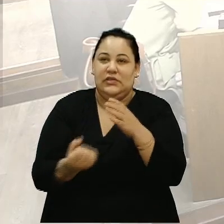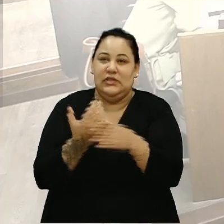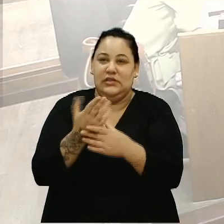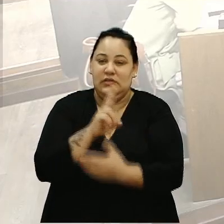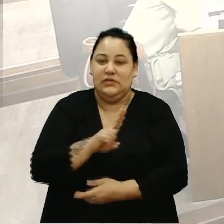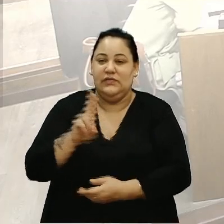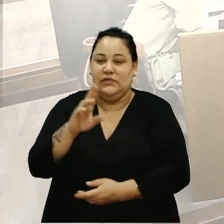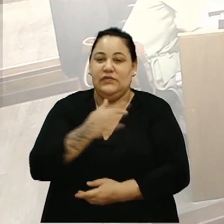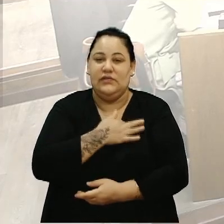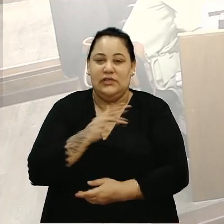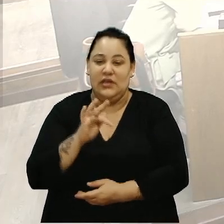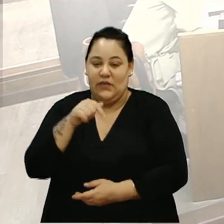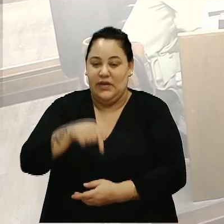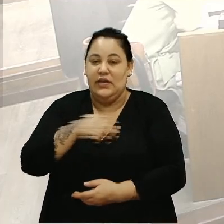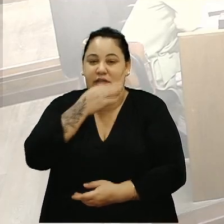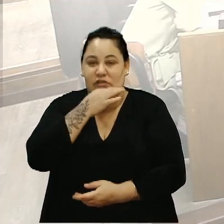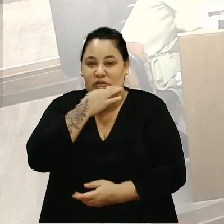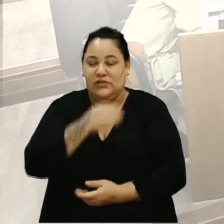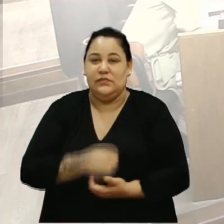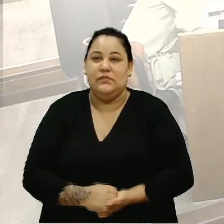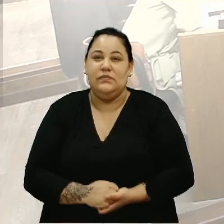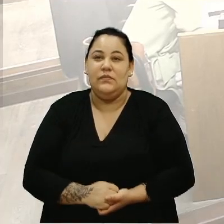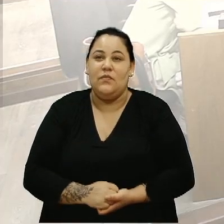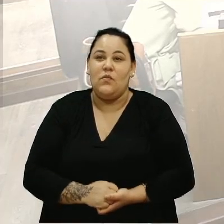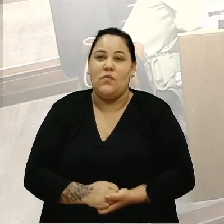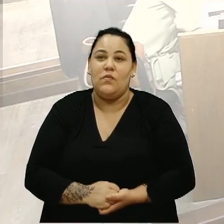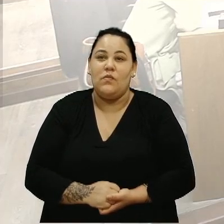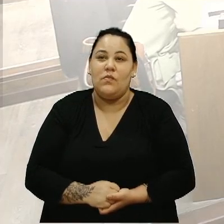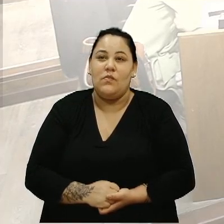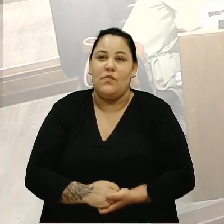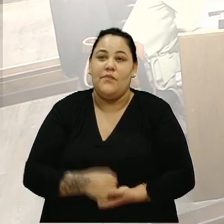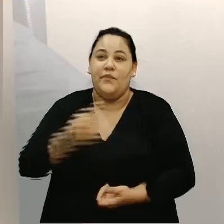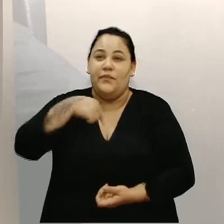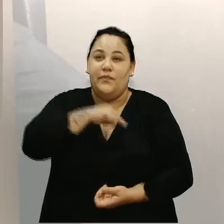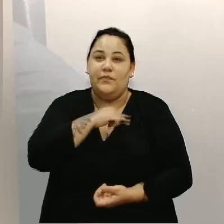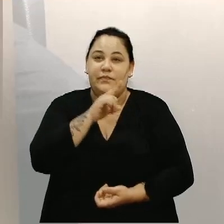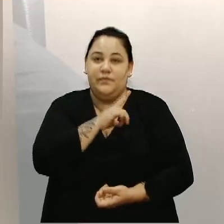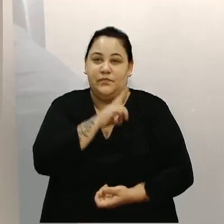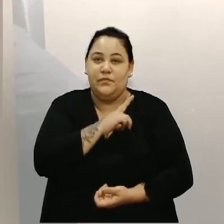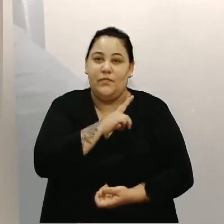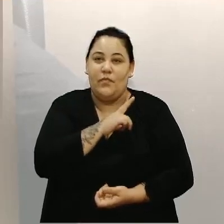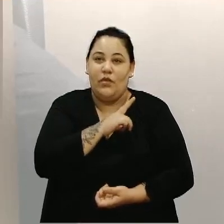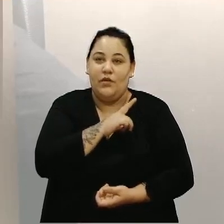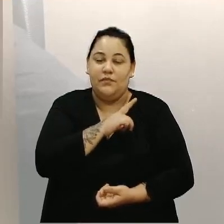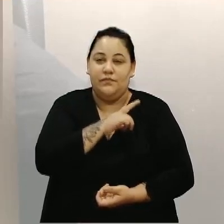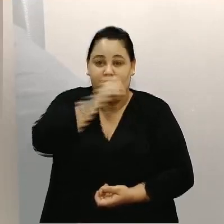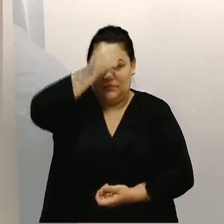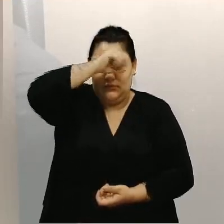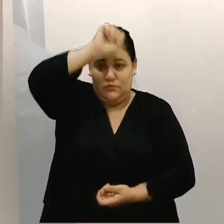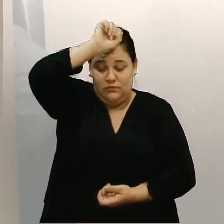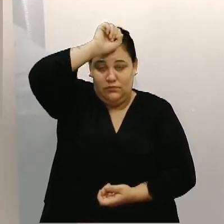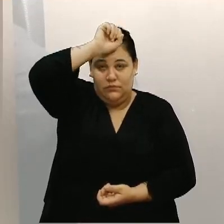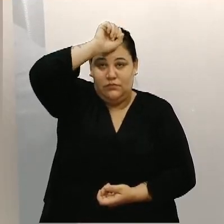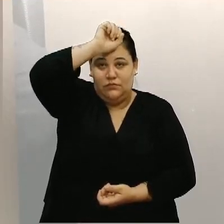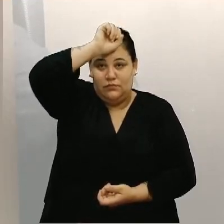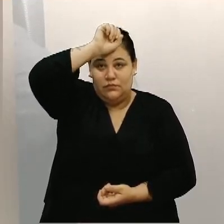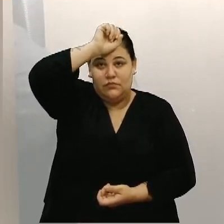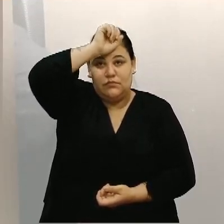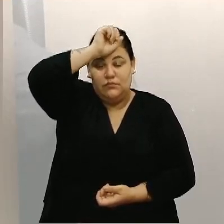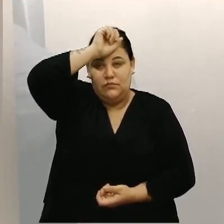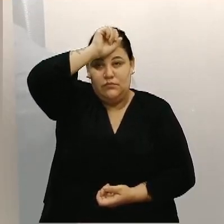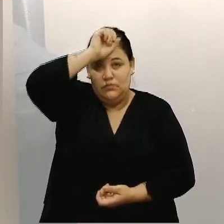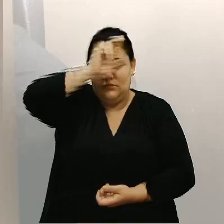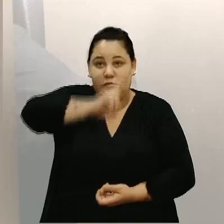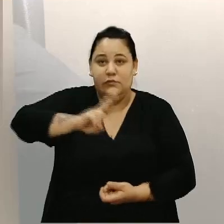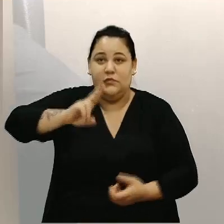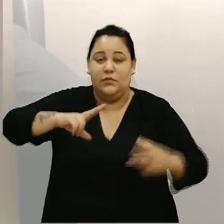Universidade Federal em Caxias do Sul. Nós temos a UX, a Universidade Privada, temos